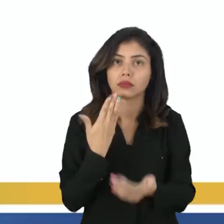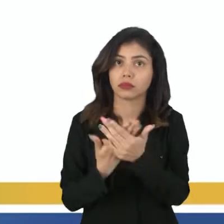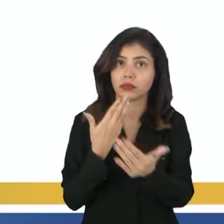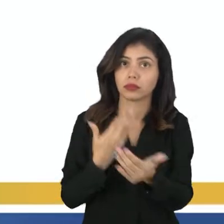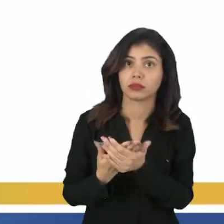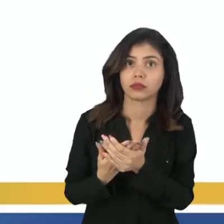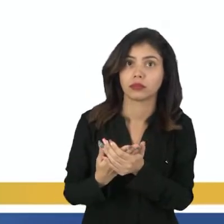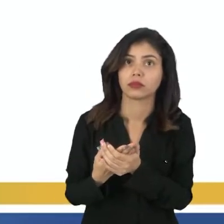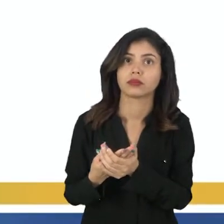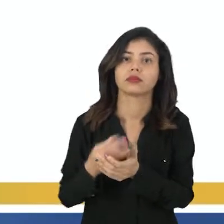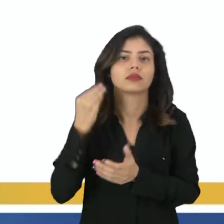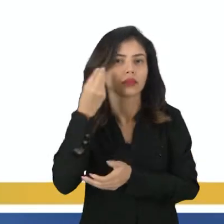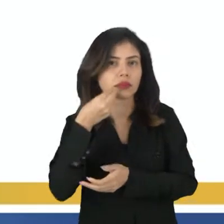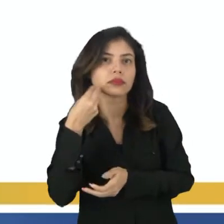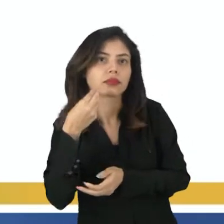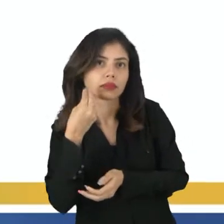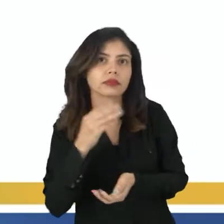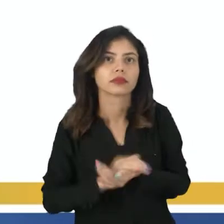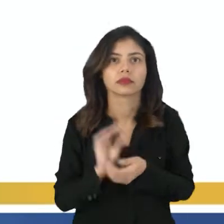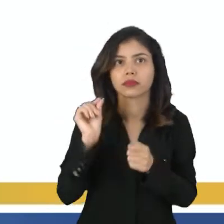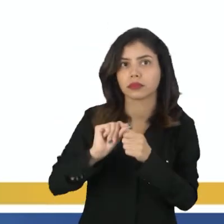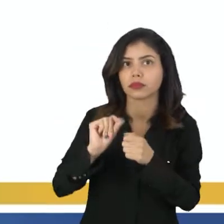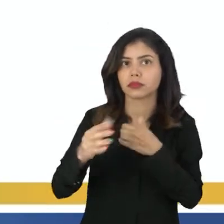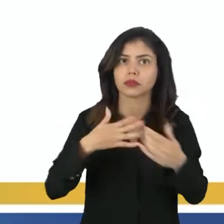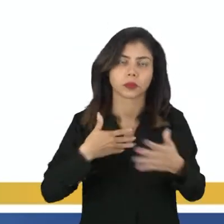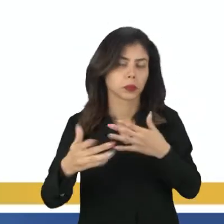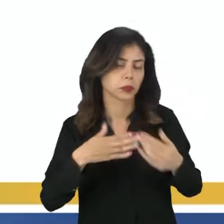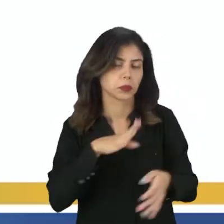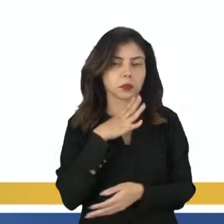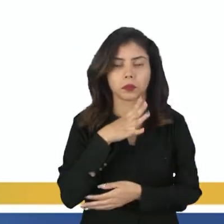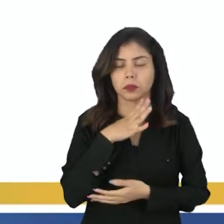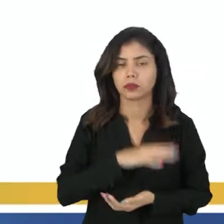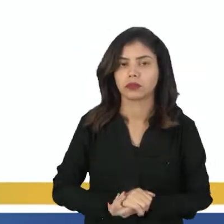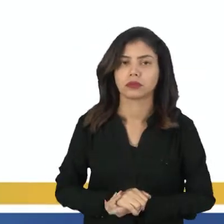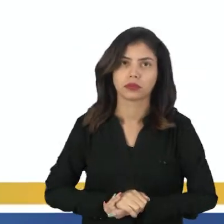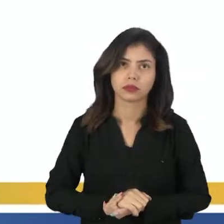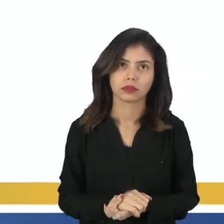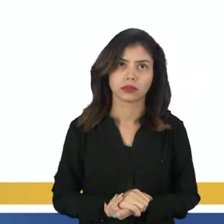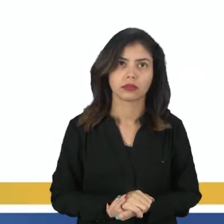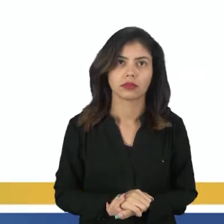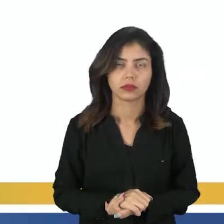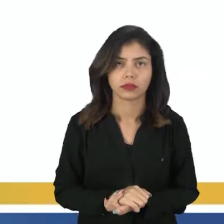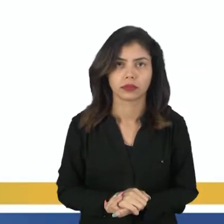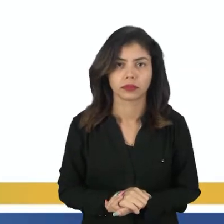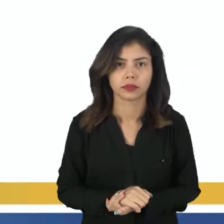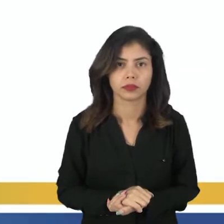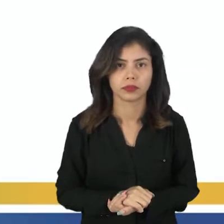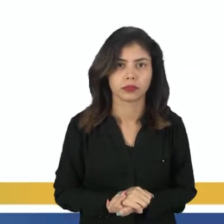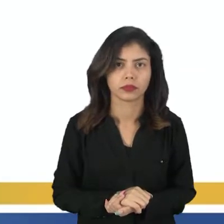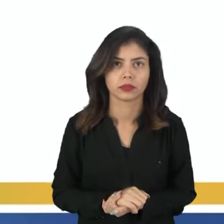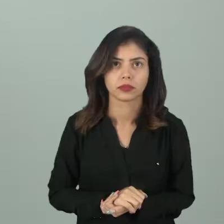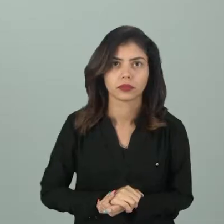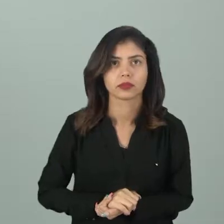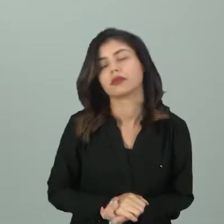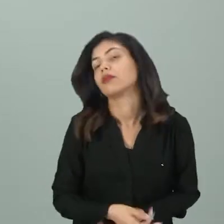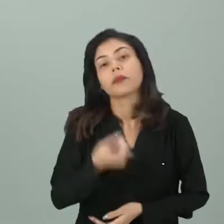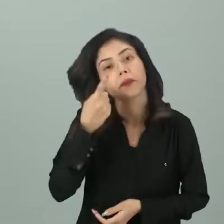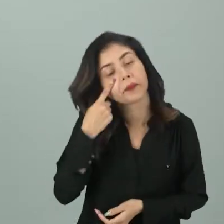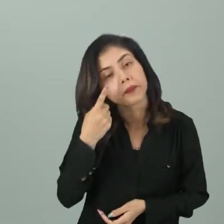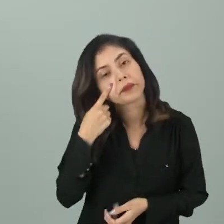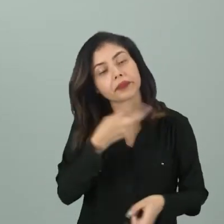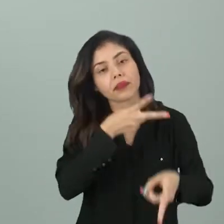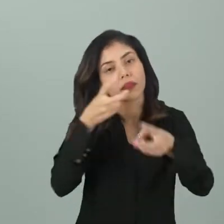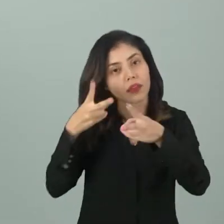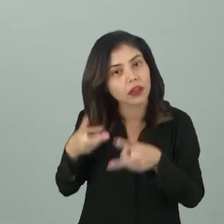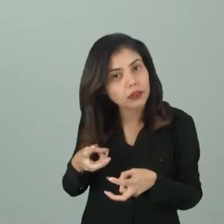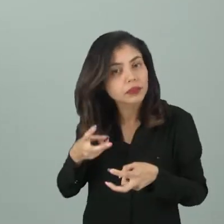dados oriundos de estudos ou experimentos, realizados em qualquer área de conhecimento. Então, observe